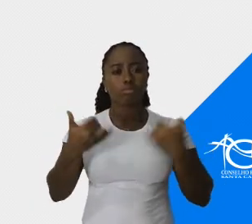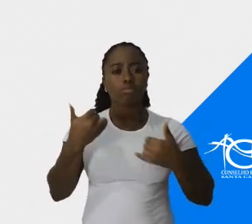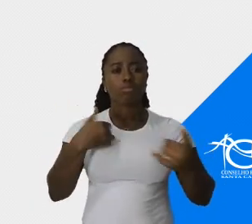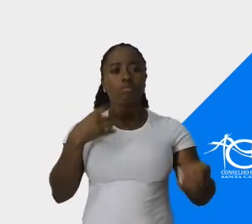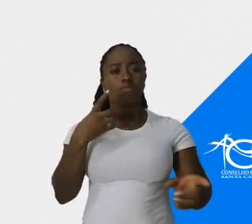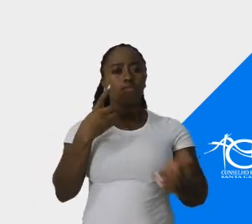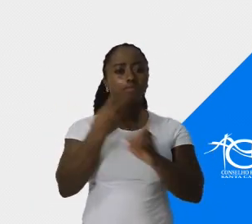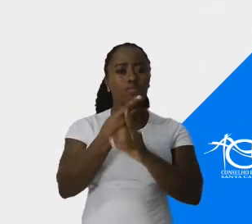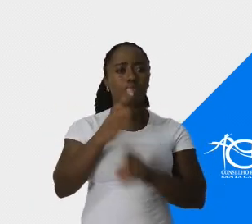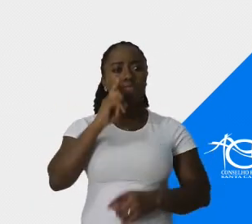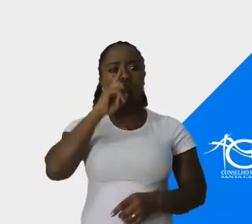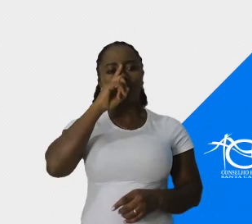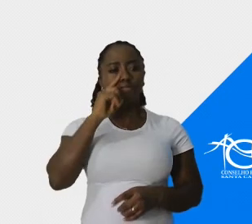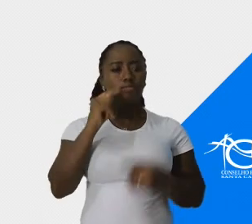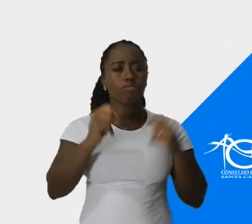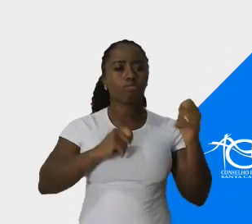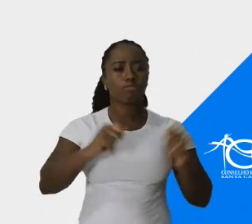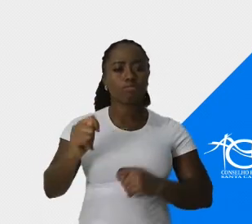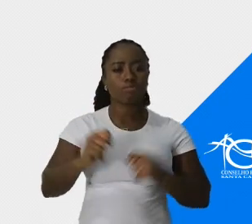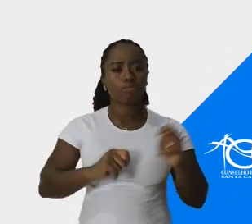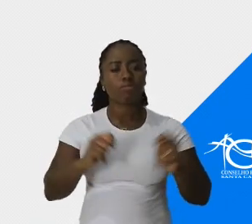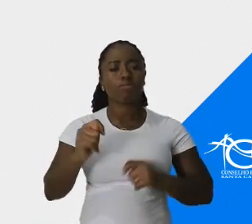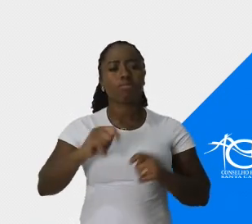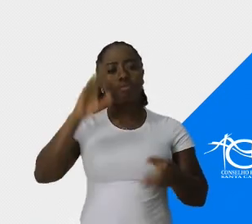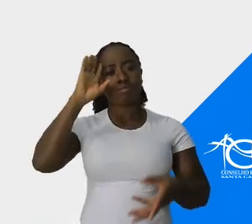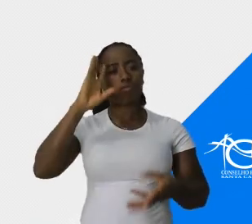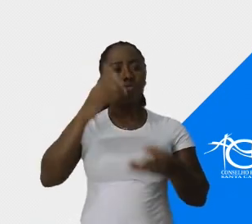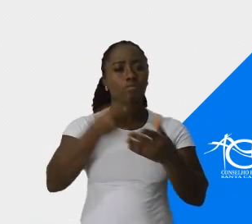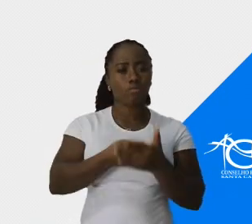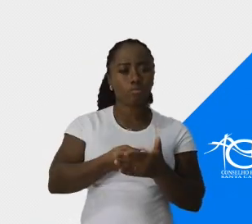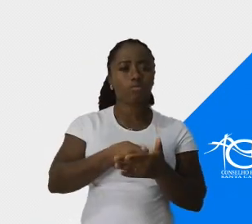decisões para vários processos de trabalho. Nós já temos